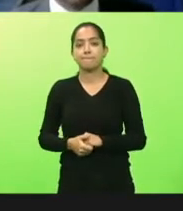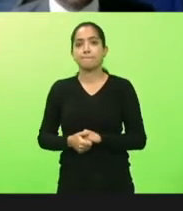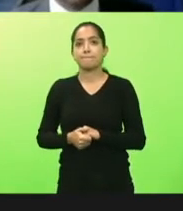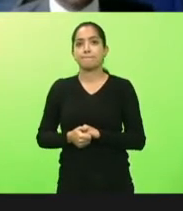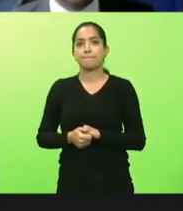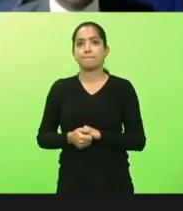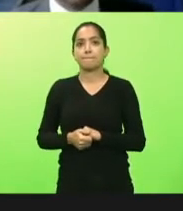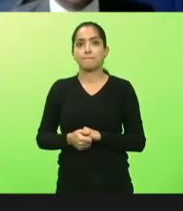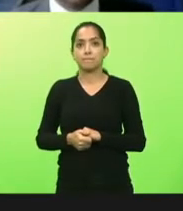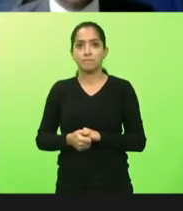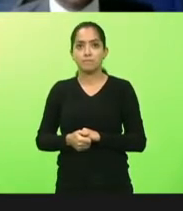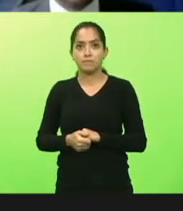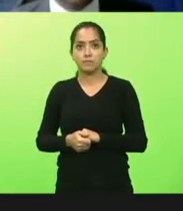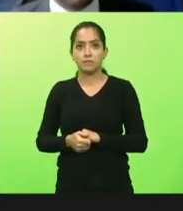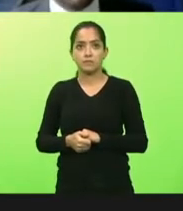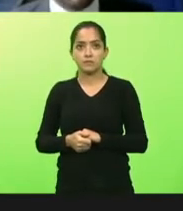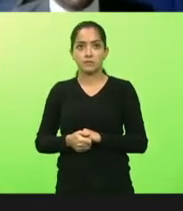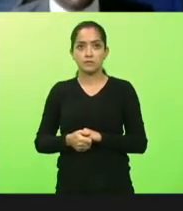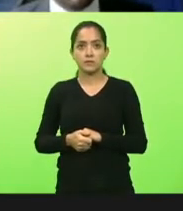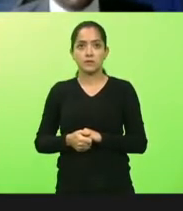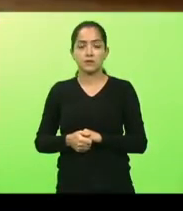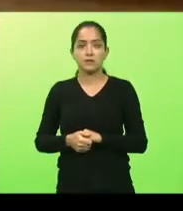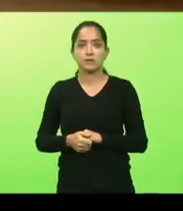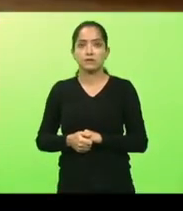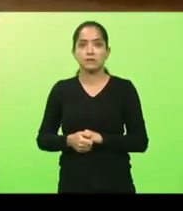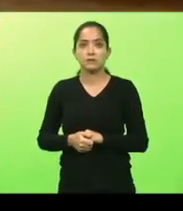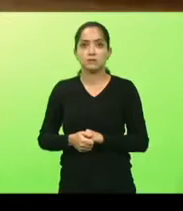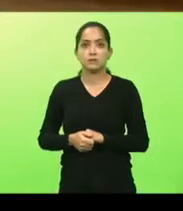Muito obrigado, deputado Berlanda.